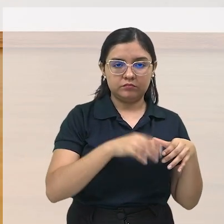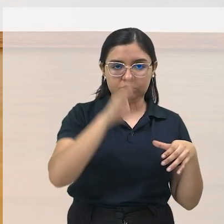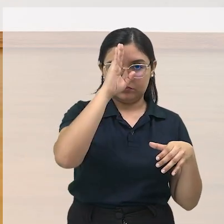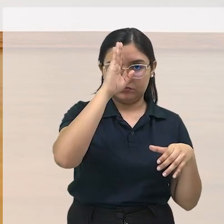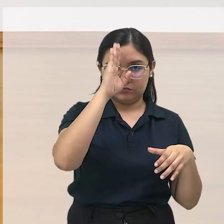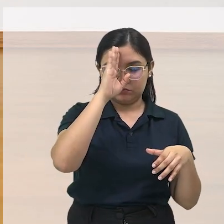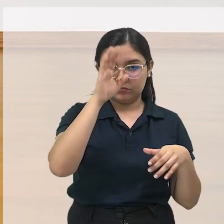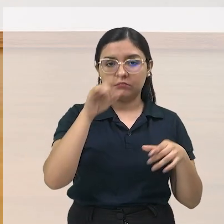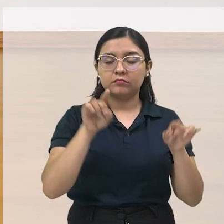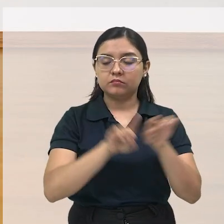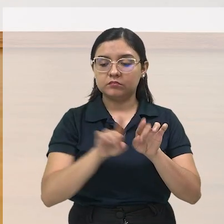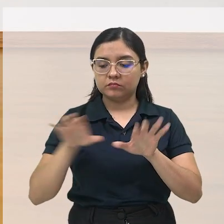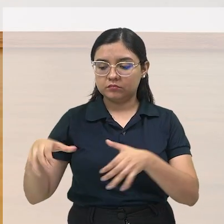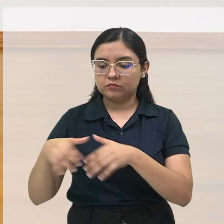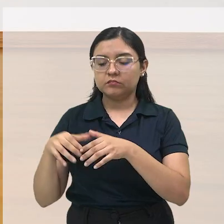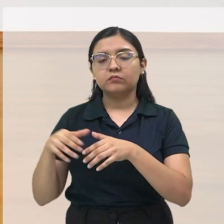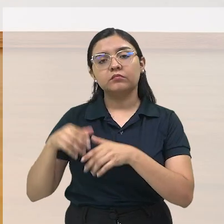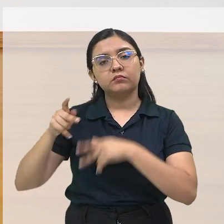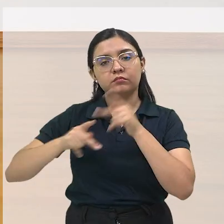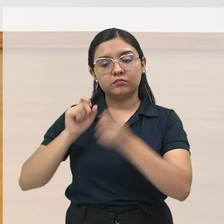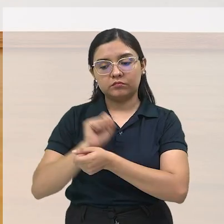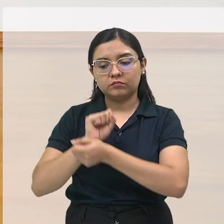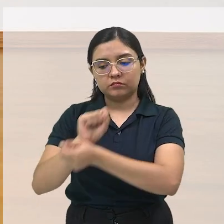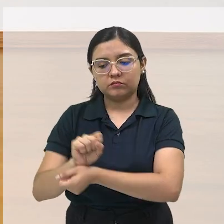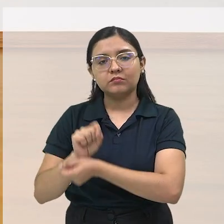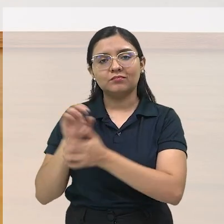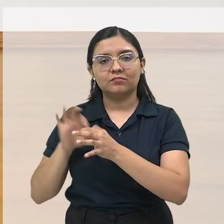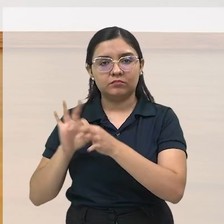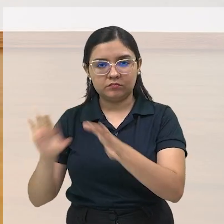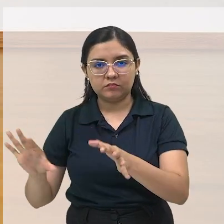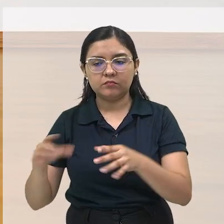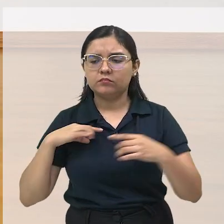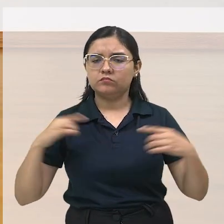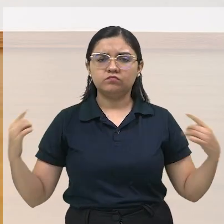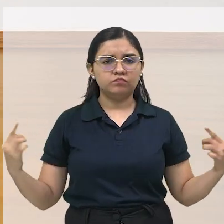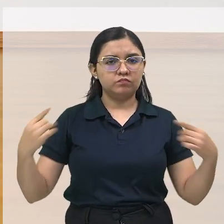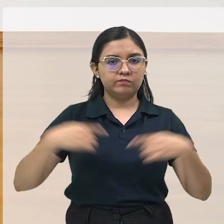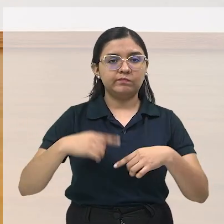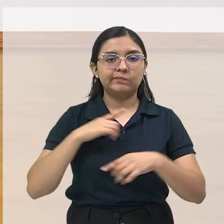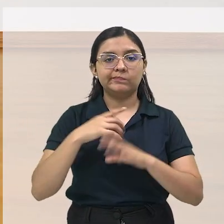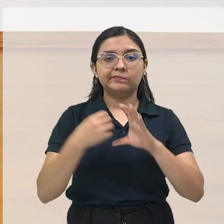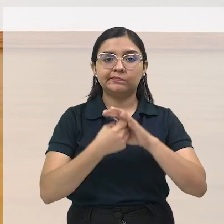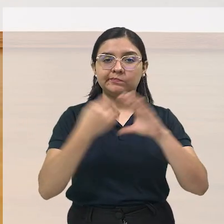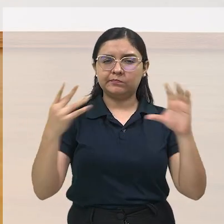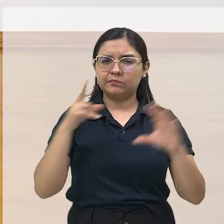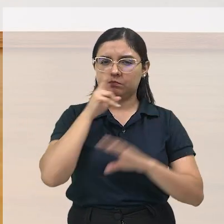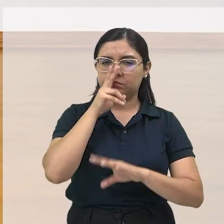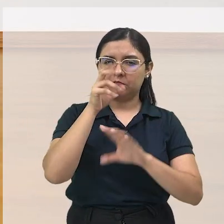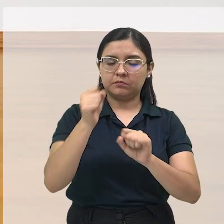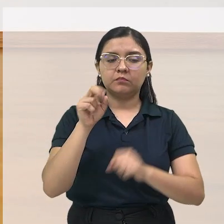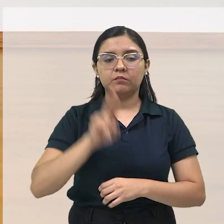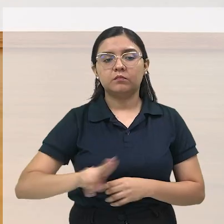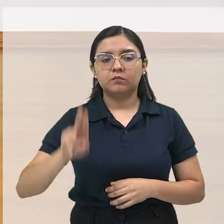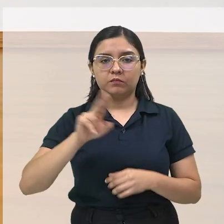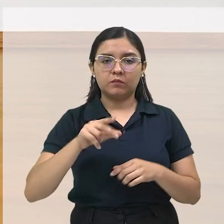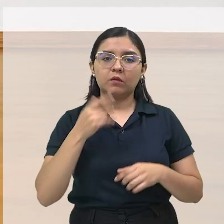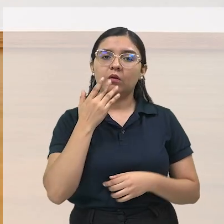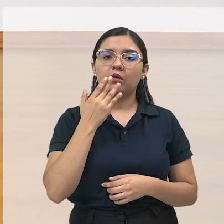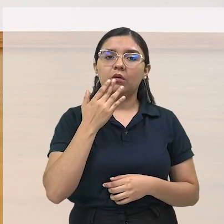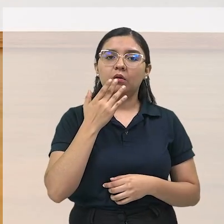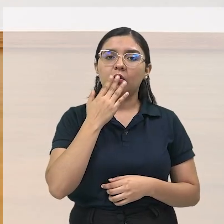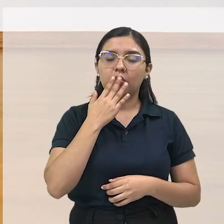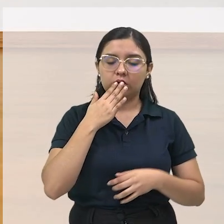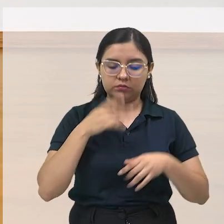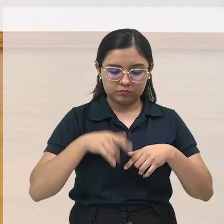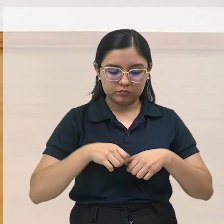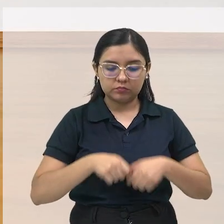bandas militares e os escravizados que tinham se tornado livres. O frevo ele tem uma característica muito forte da utilização das suas roupas